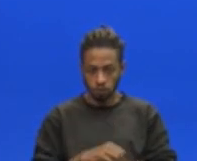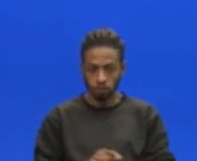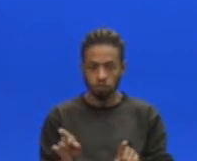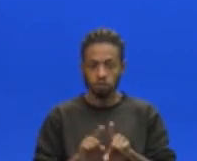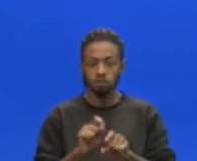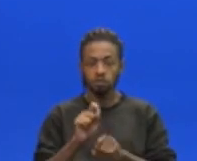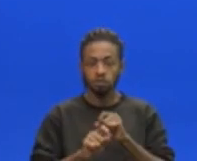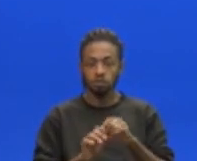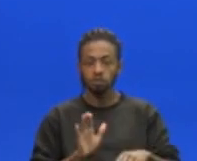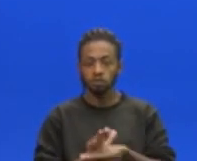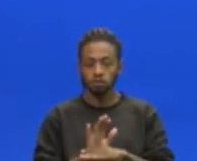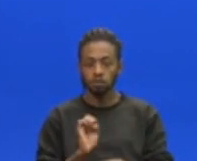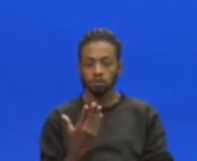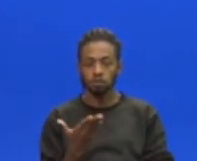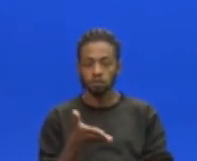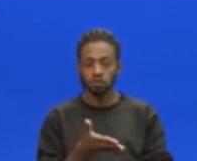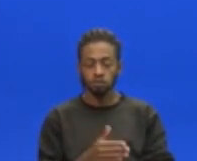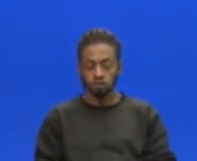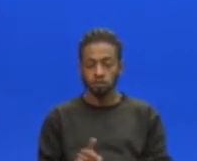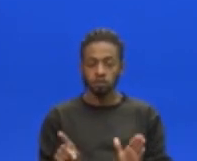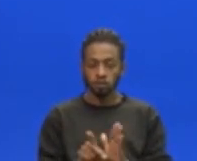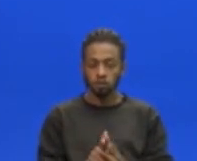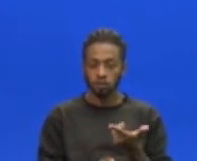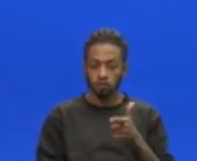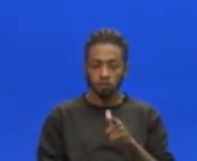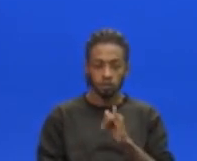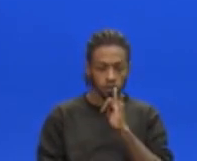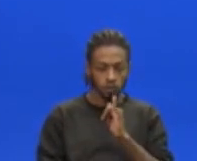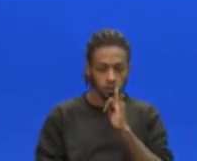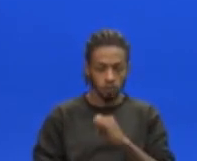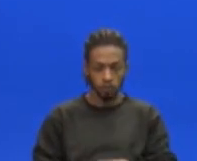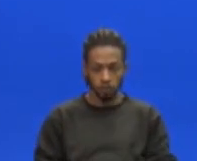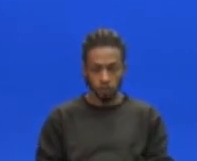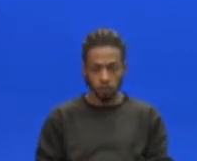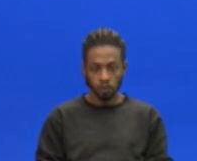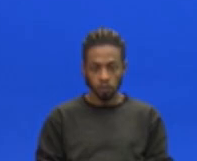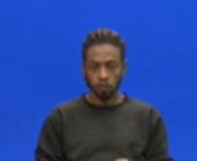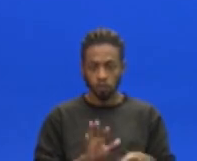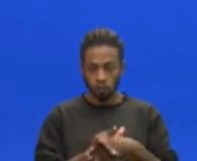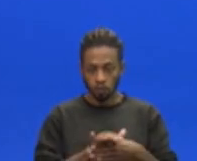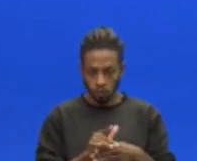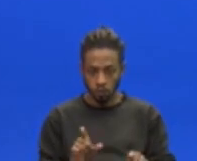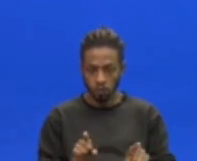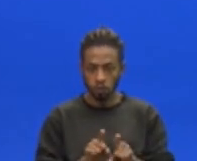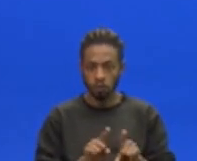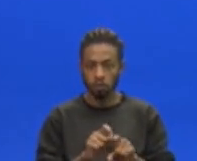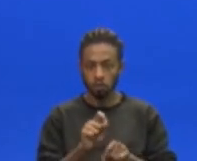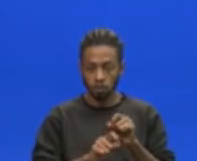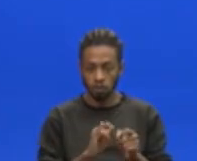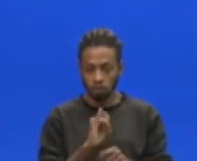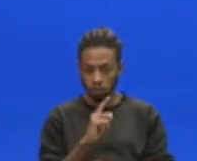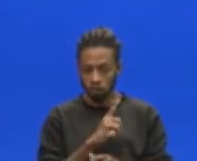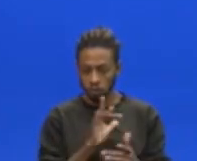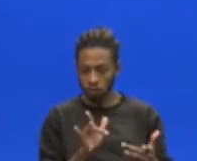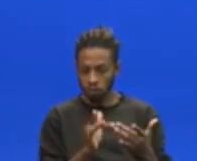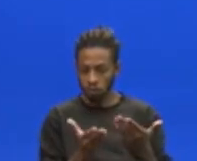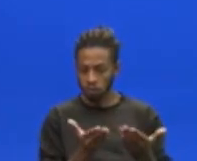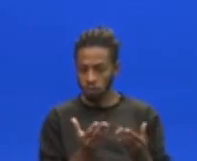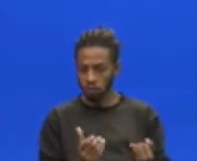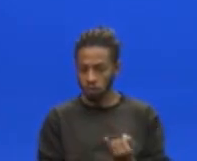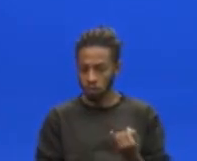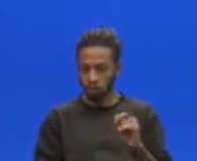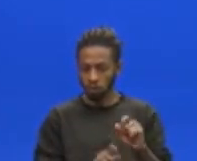que contribui, de certa maneira, para o aparecimento das doenças e que tem uma relação